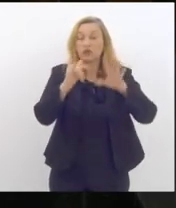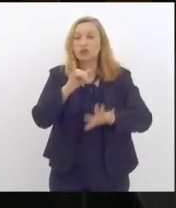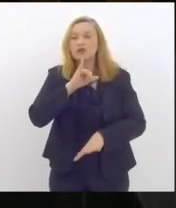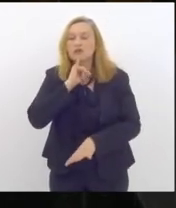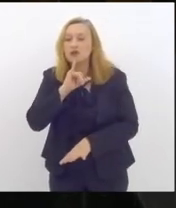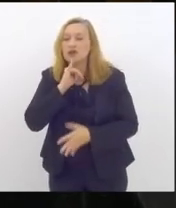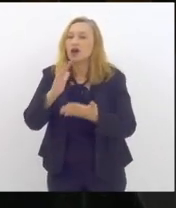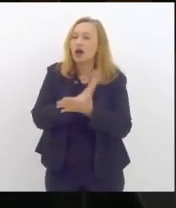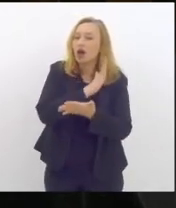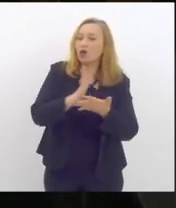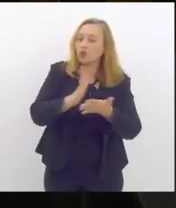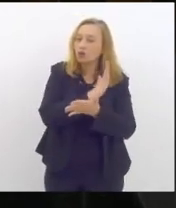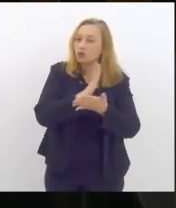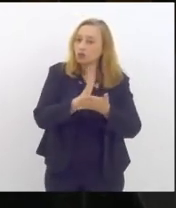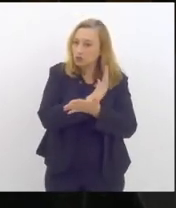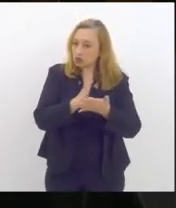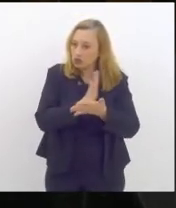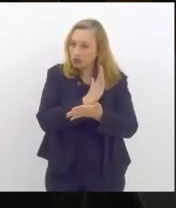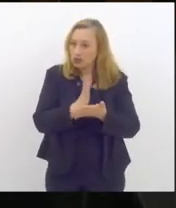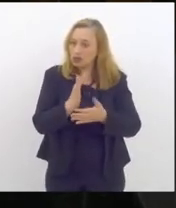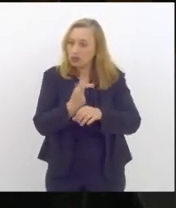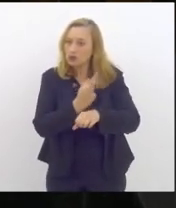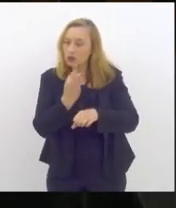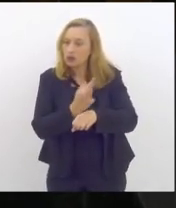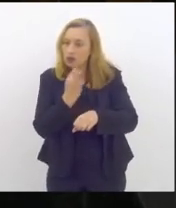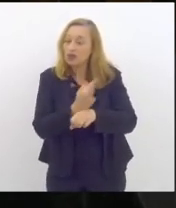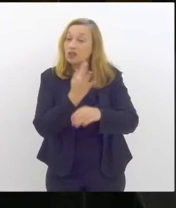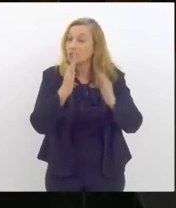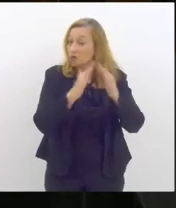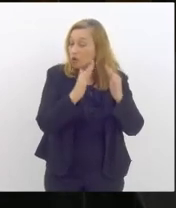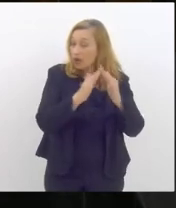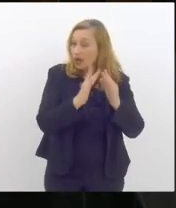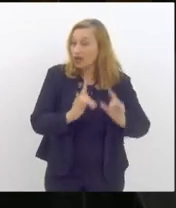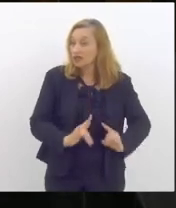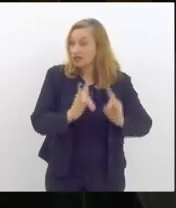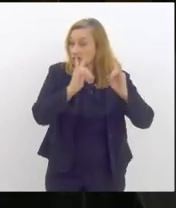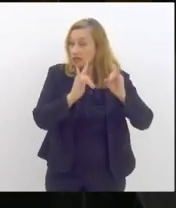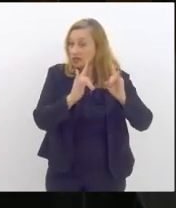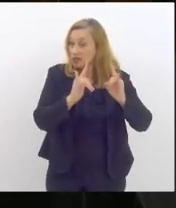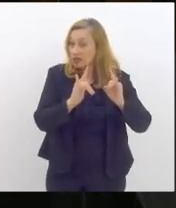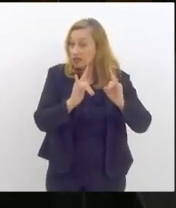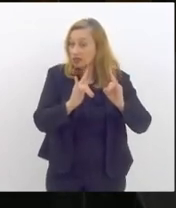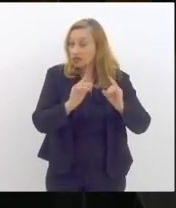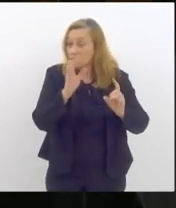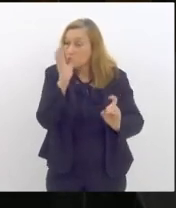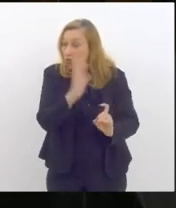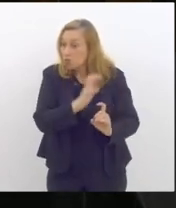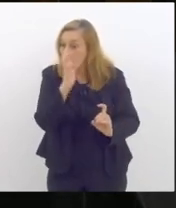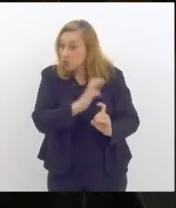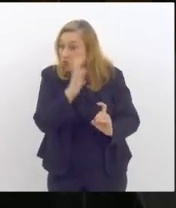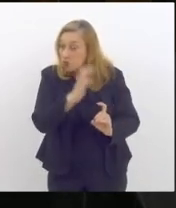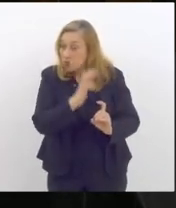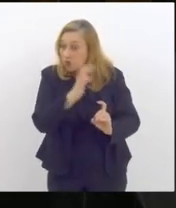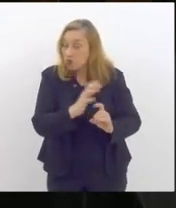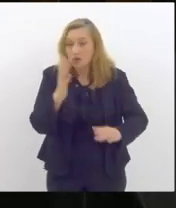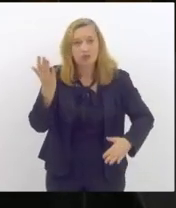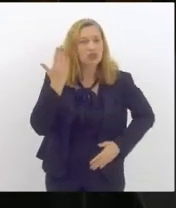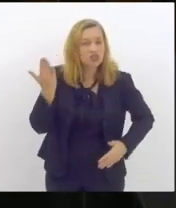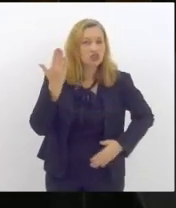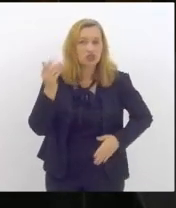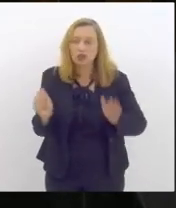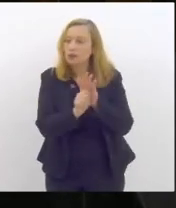felizmente alguns que ainda Residem resistem em morar nessas unidades são oprimidas pelo